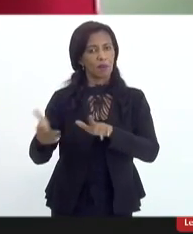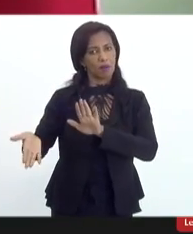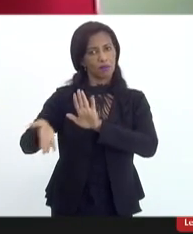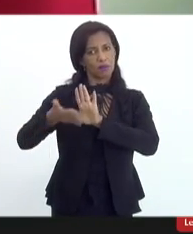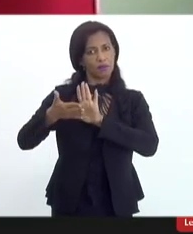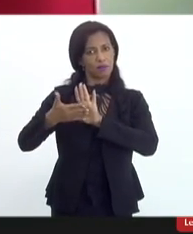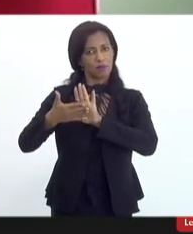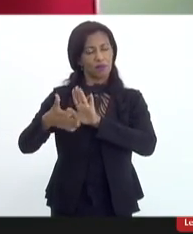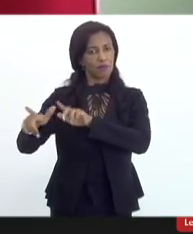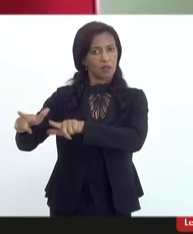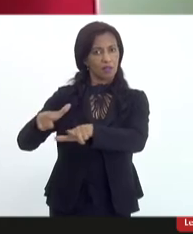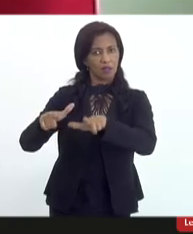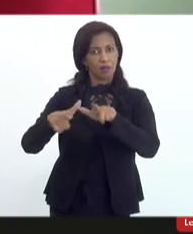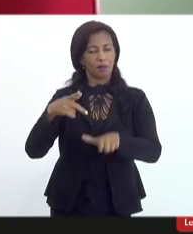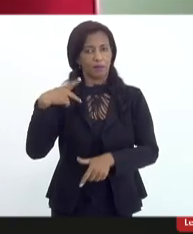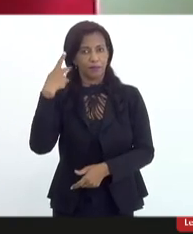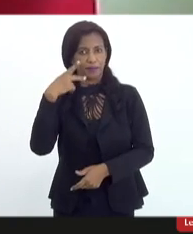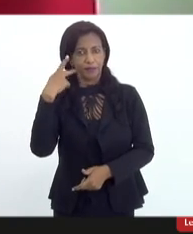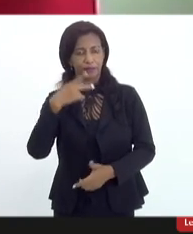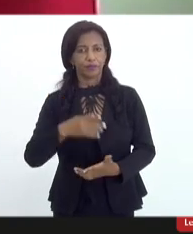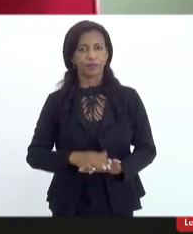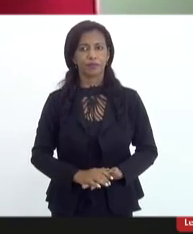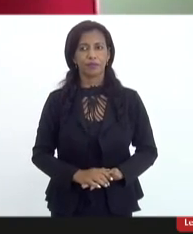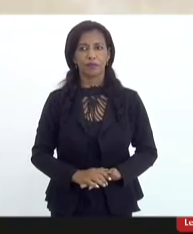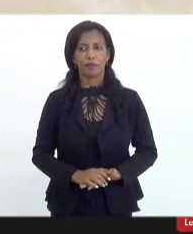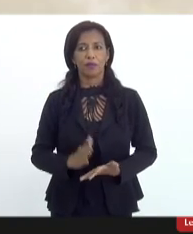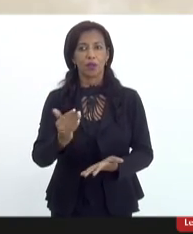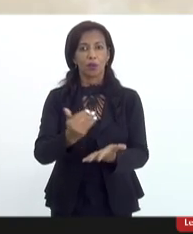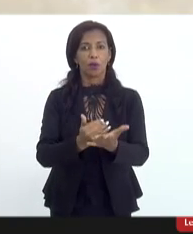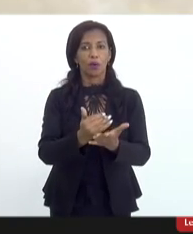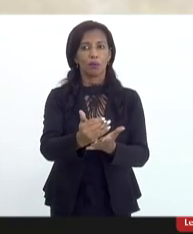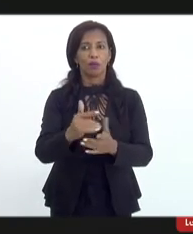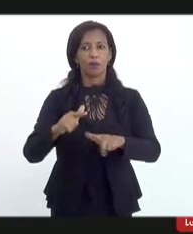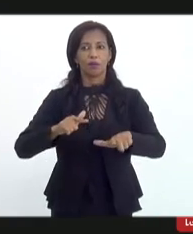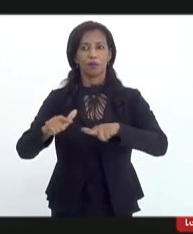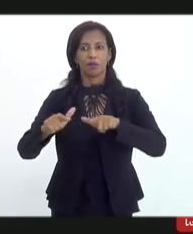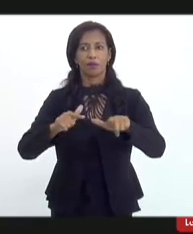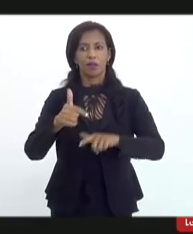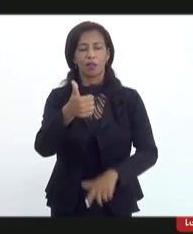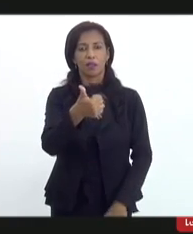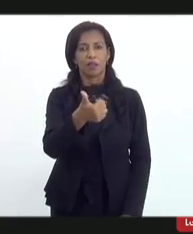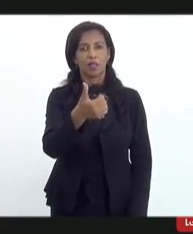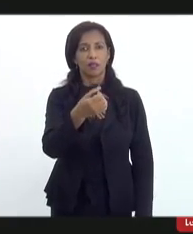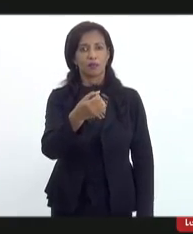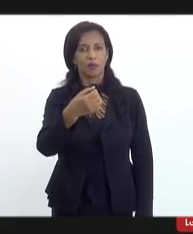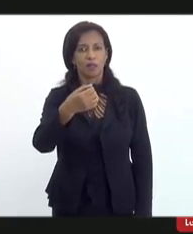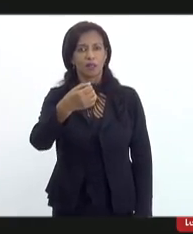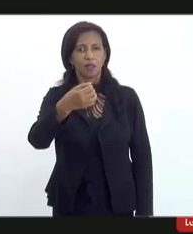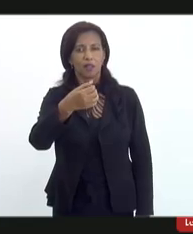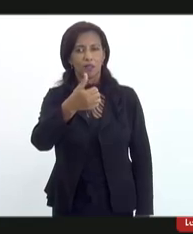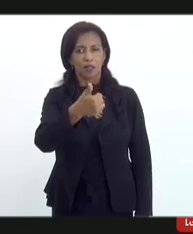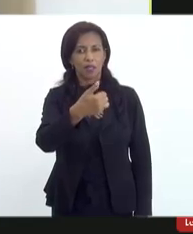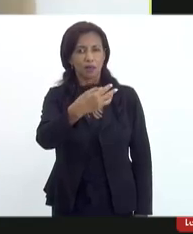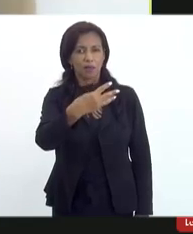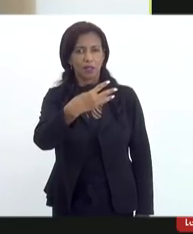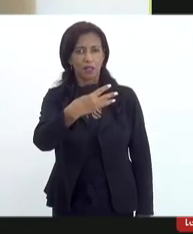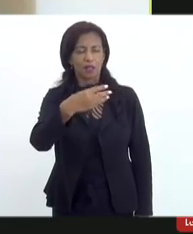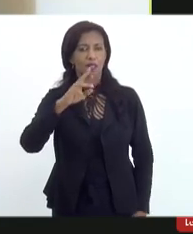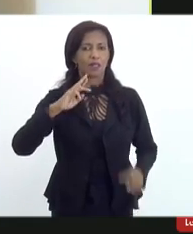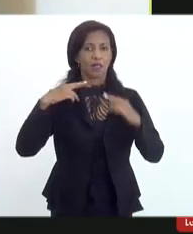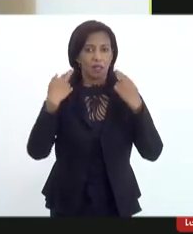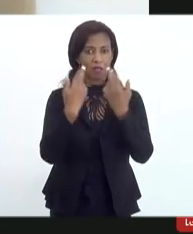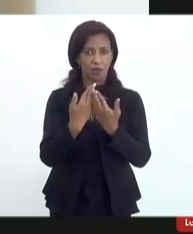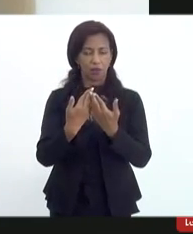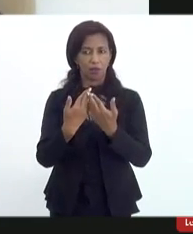mandato e atividade parlamentar, dou por aberto os trabalhos da 13ª reunião ordinária com a seguinte pauta: